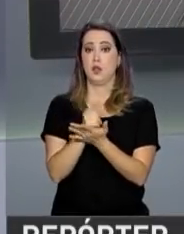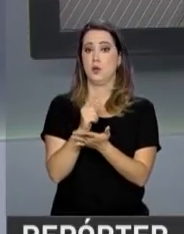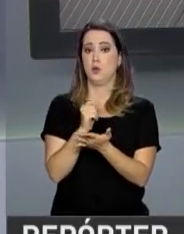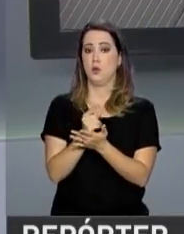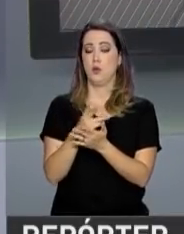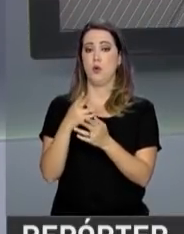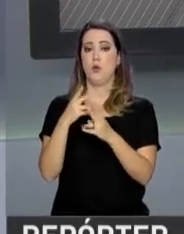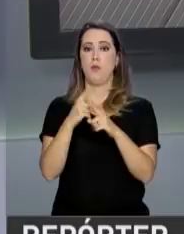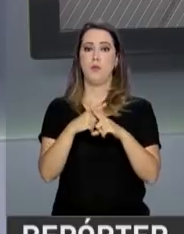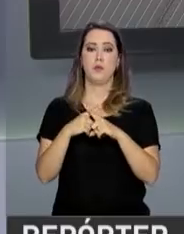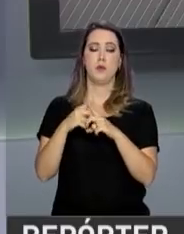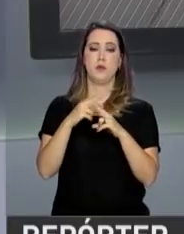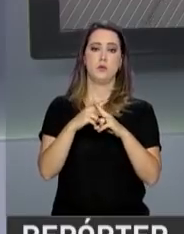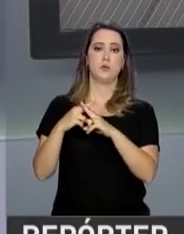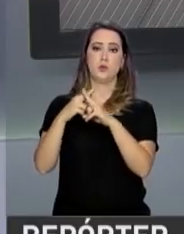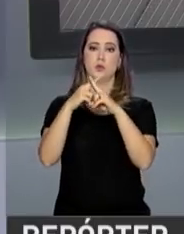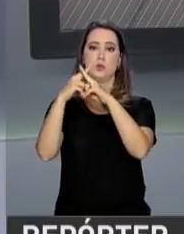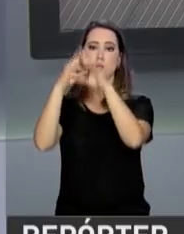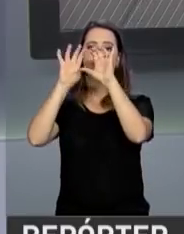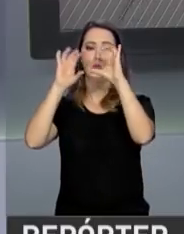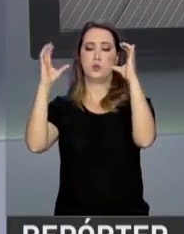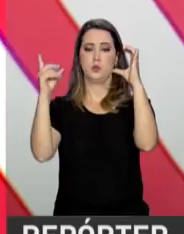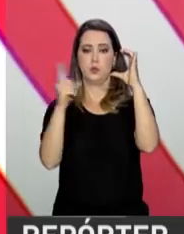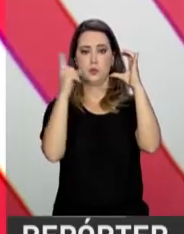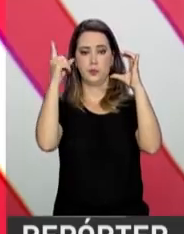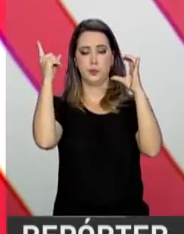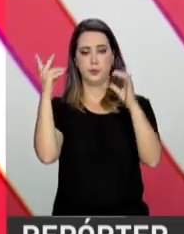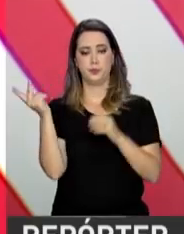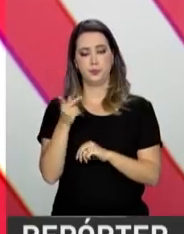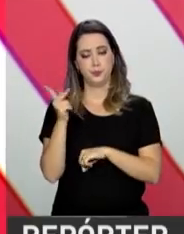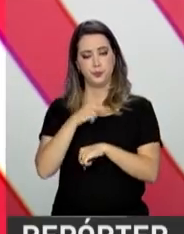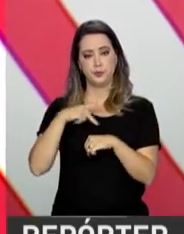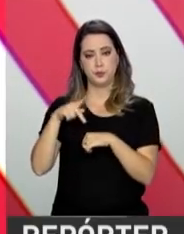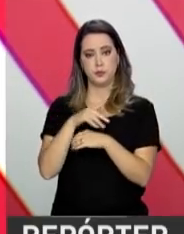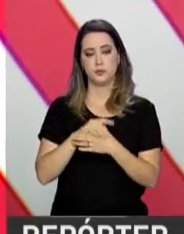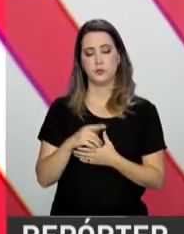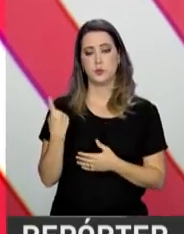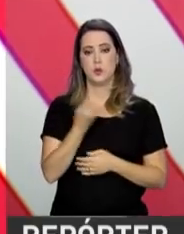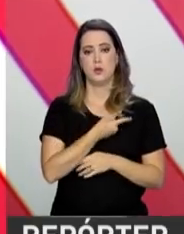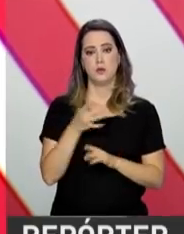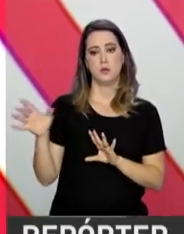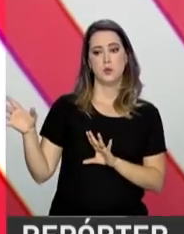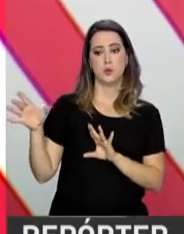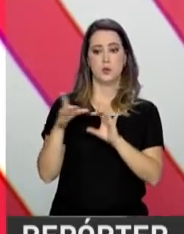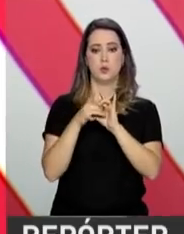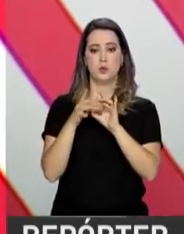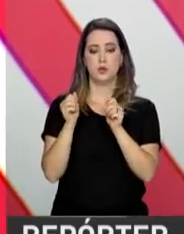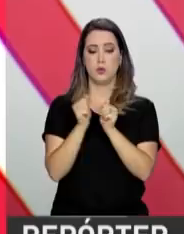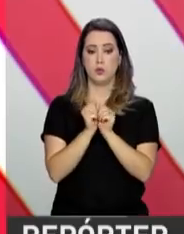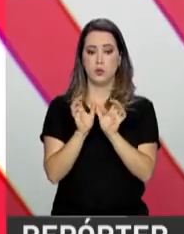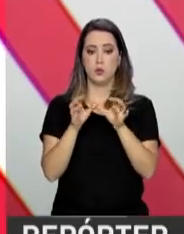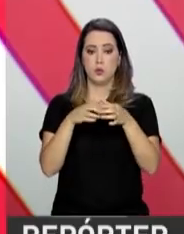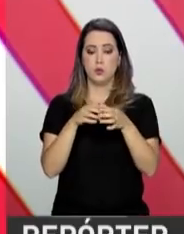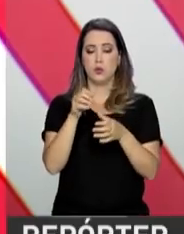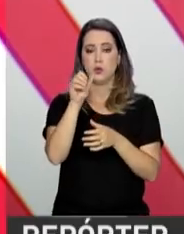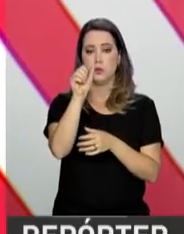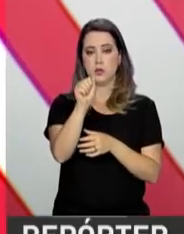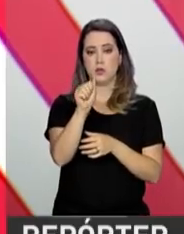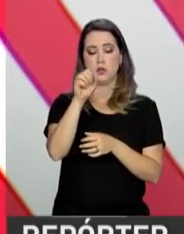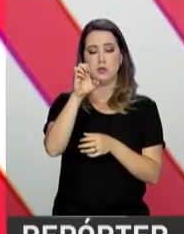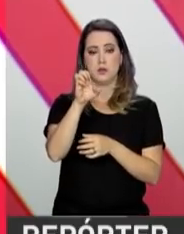espacial entre os dois países nós vamos aproximar a agência espacial brasileira